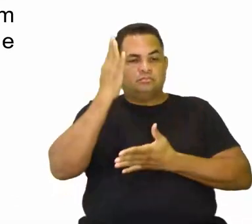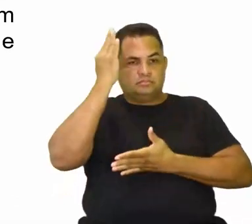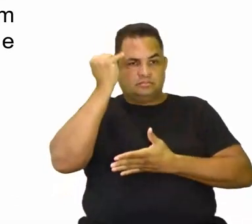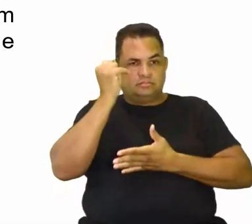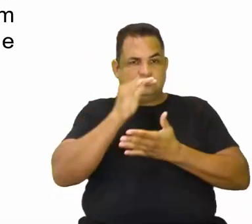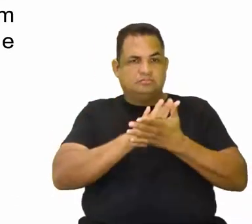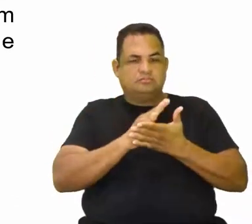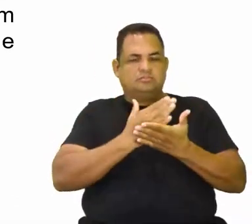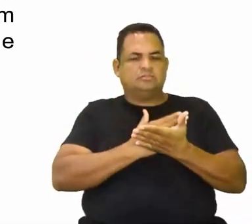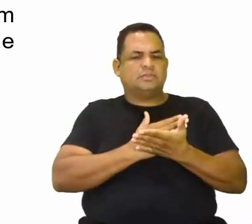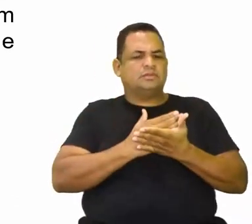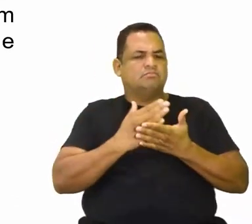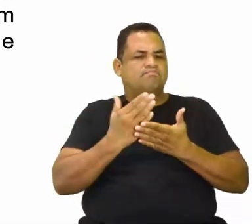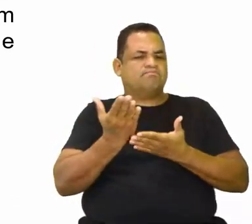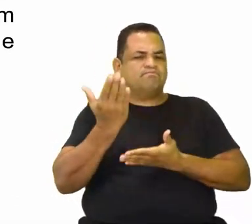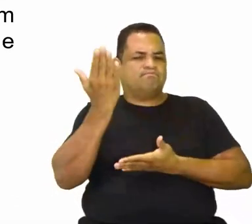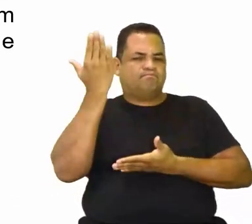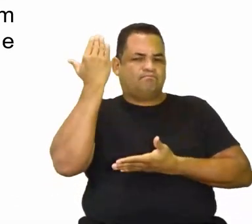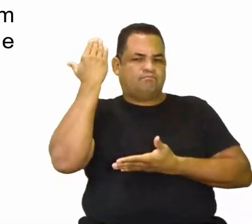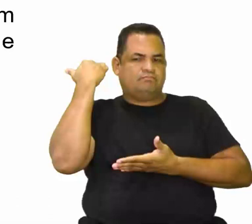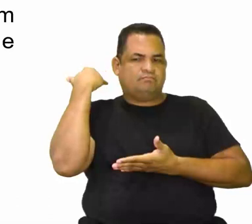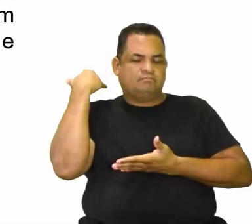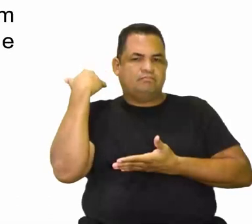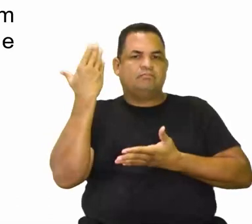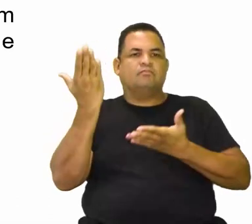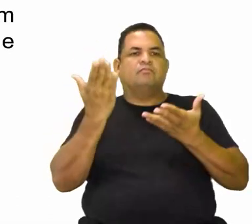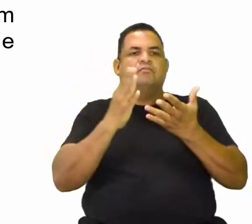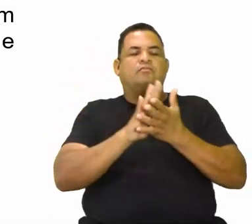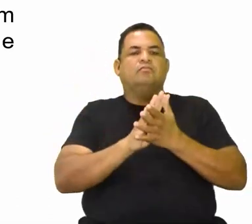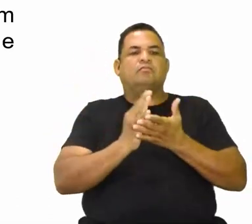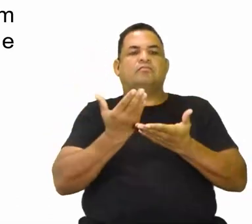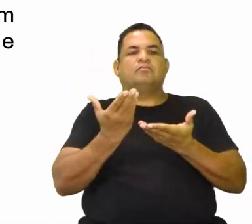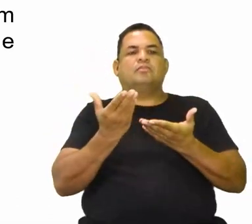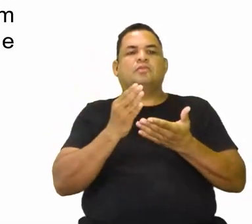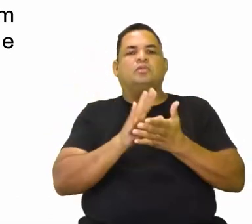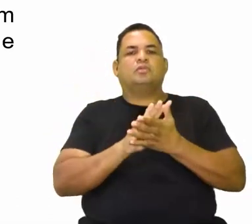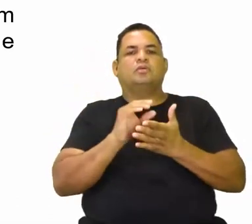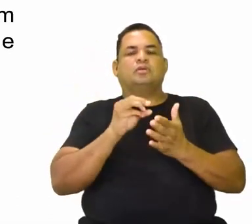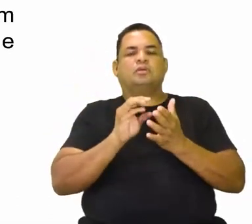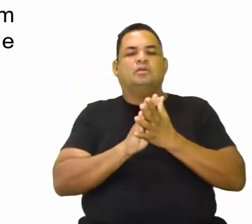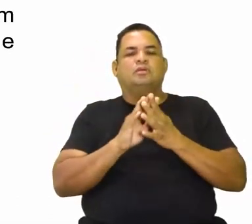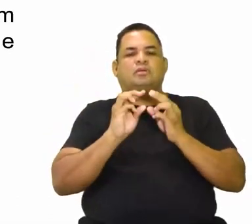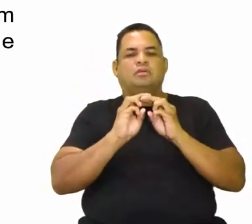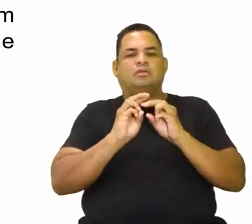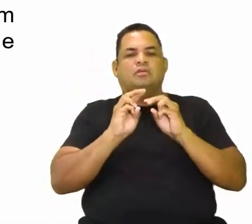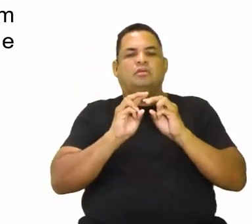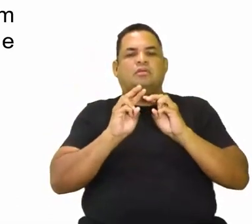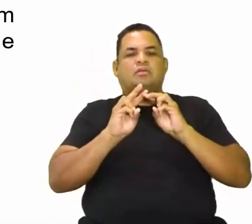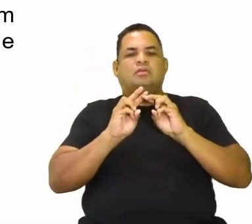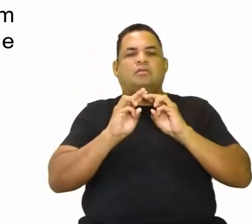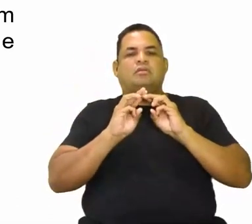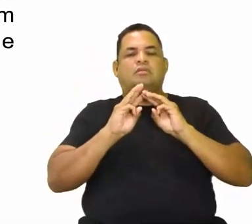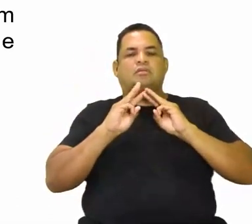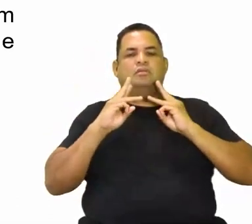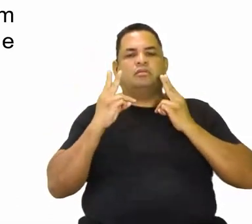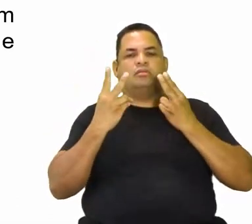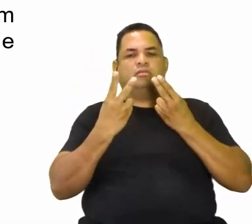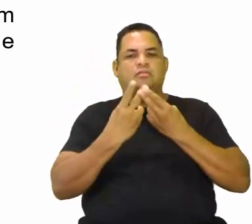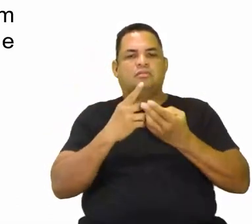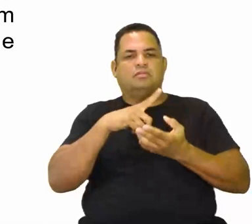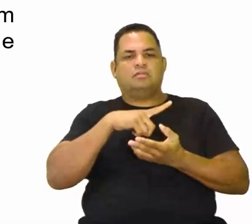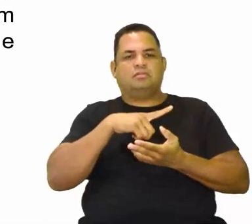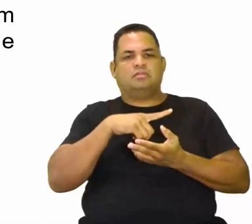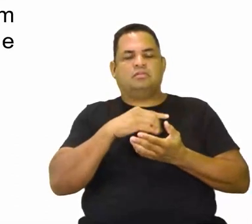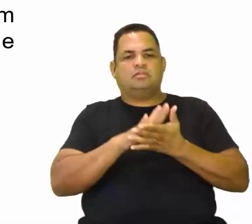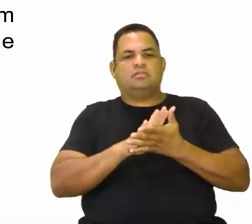no início, né, falamos para vocês o que, que seria matéria, né, matéria. Tudo que existe tem